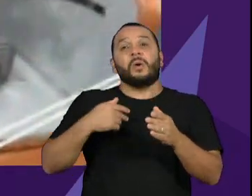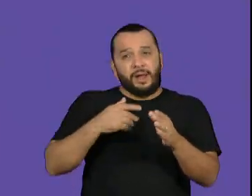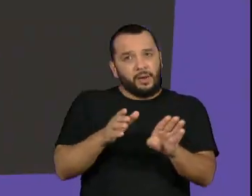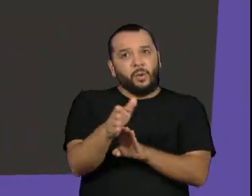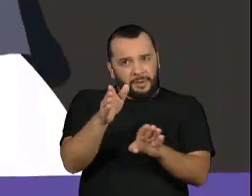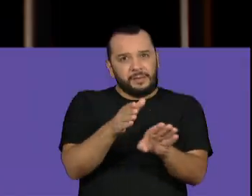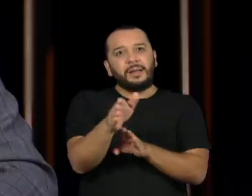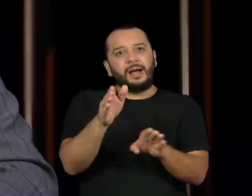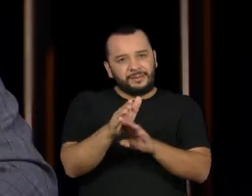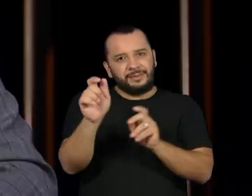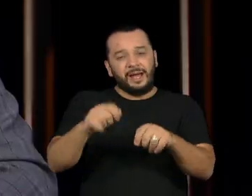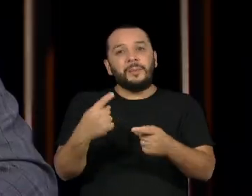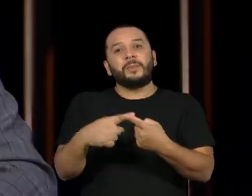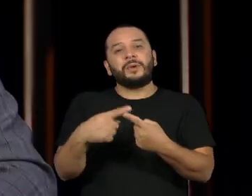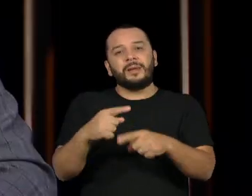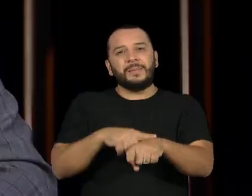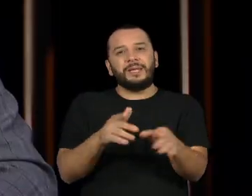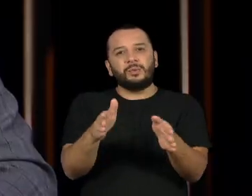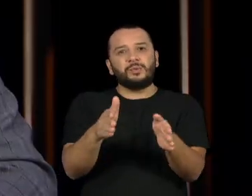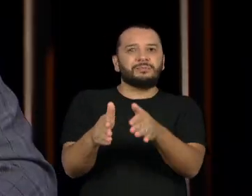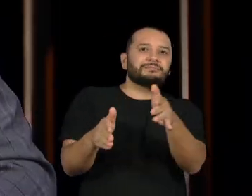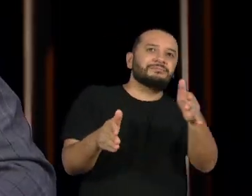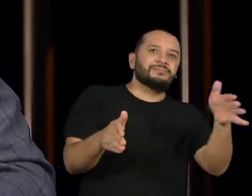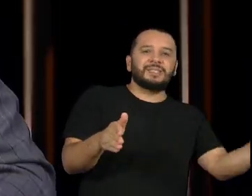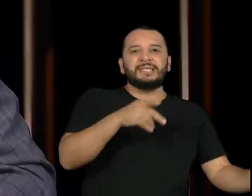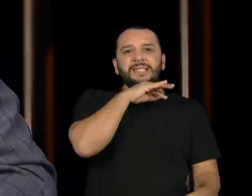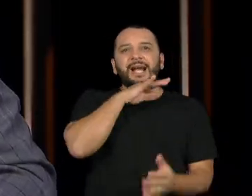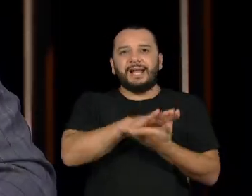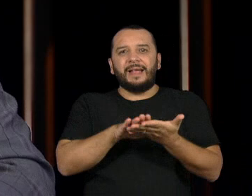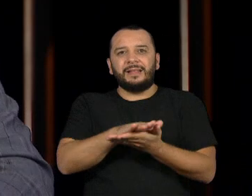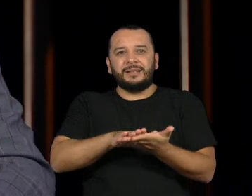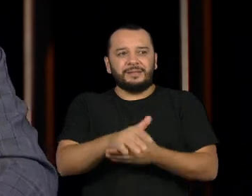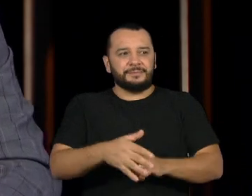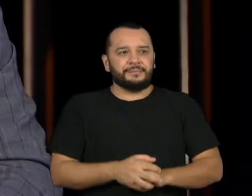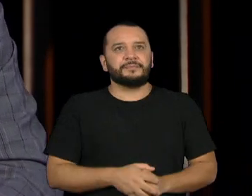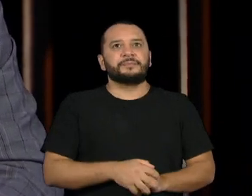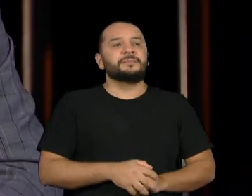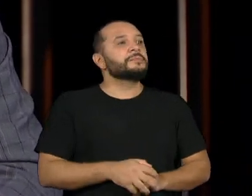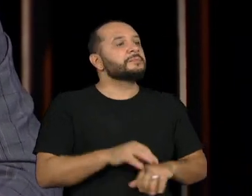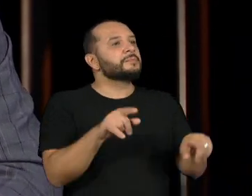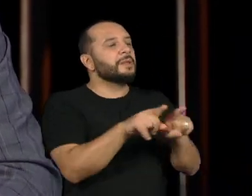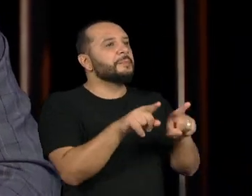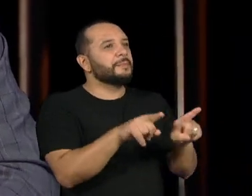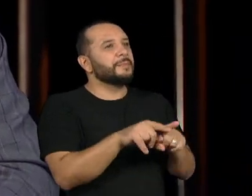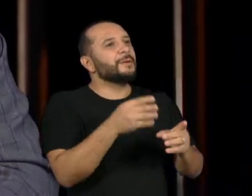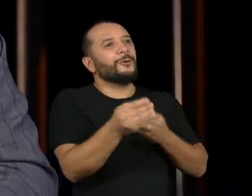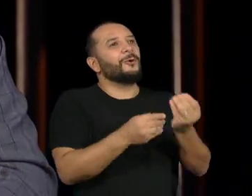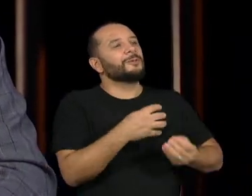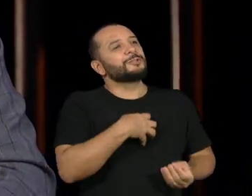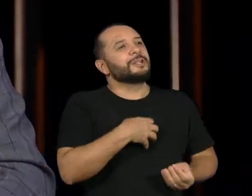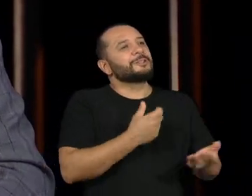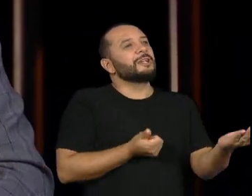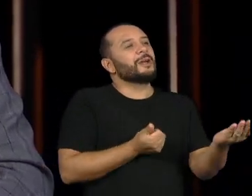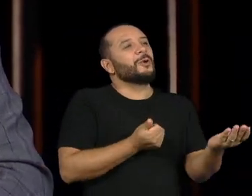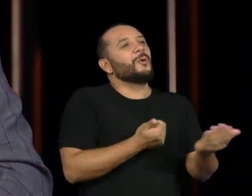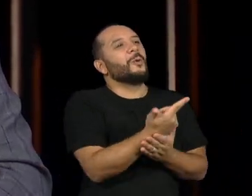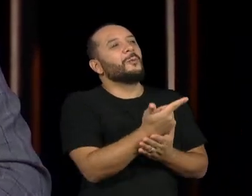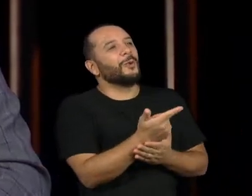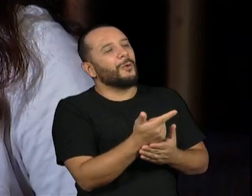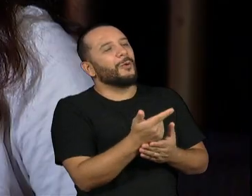recomendada. E tem o jeito que você encontra esse barco, né? A Sardinha, conta